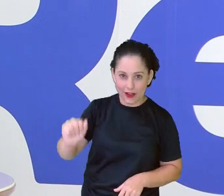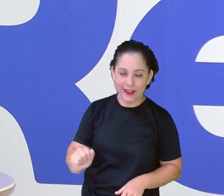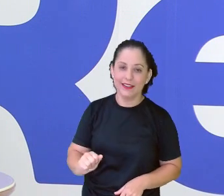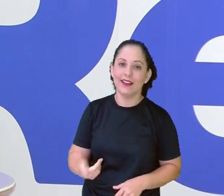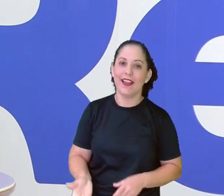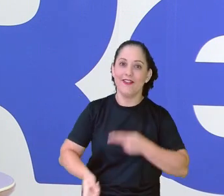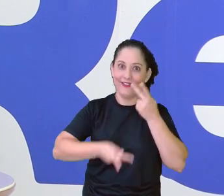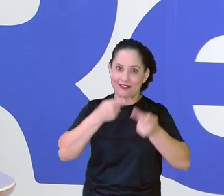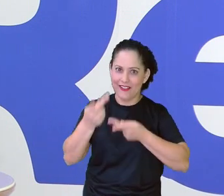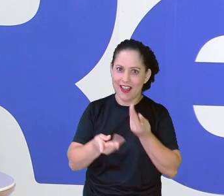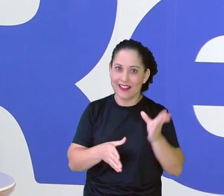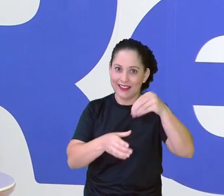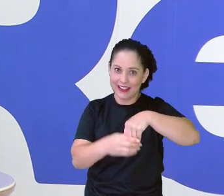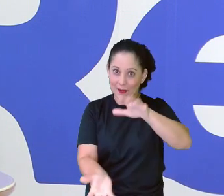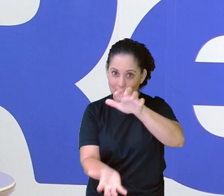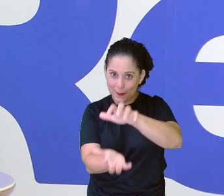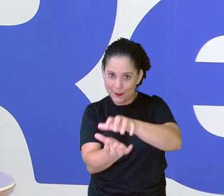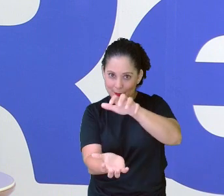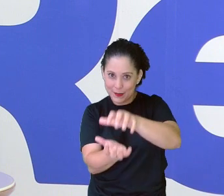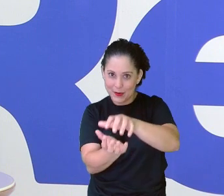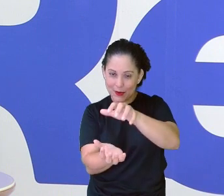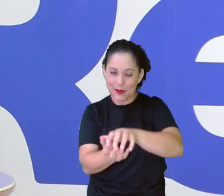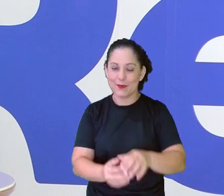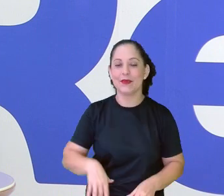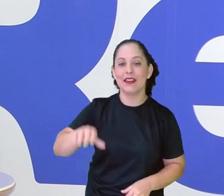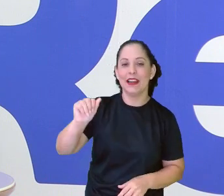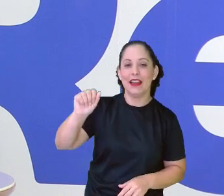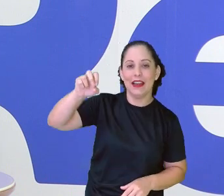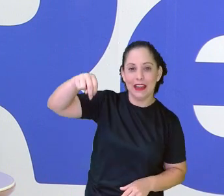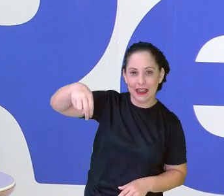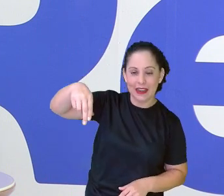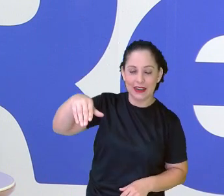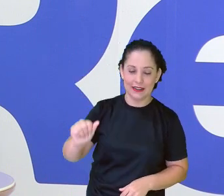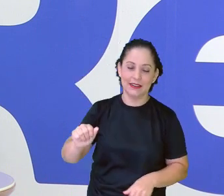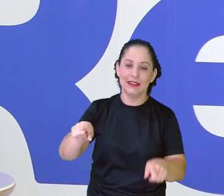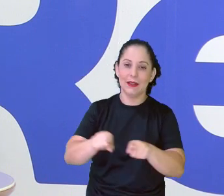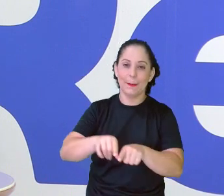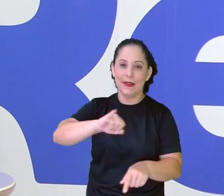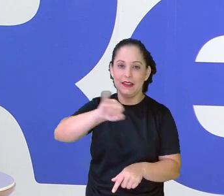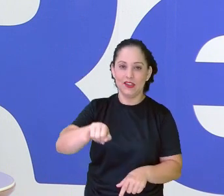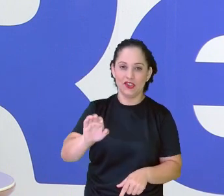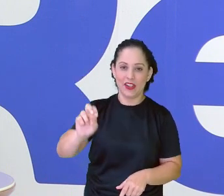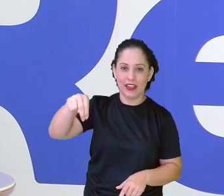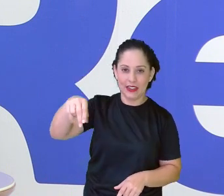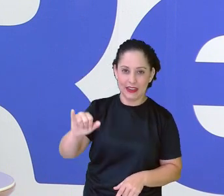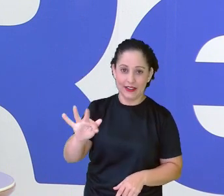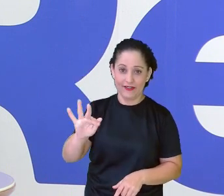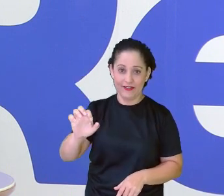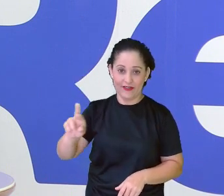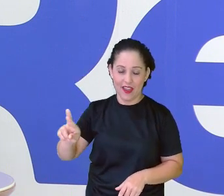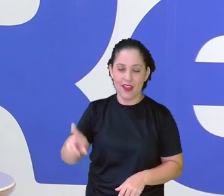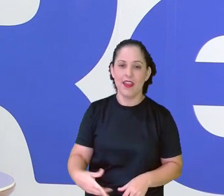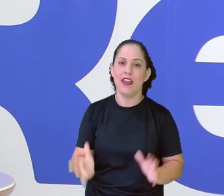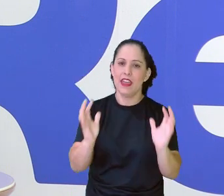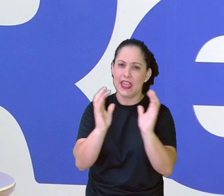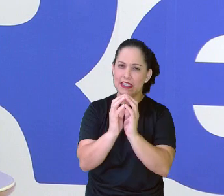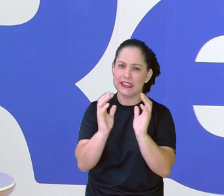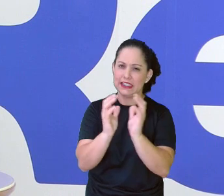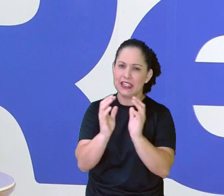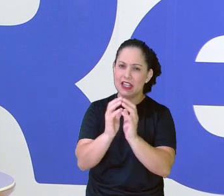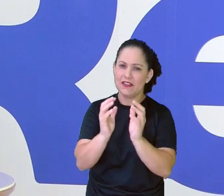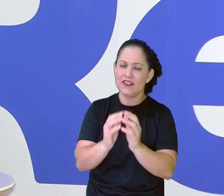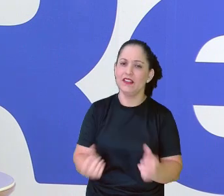bem amplo. E aí a Ana, a Jennifer disse que estava em Recife, o Lucas disse que estava no